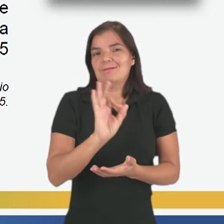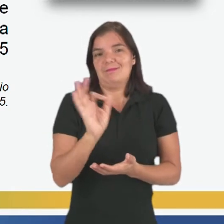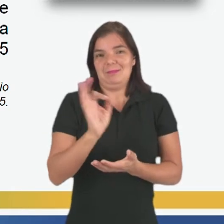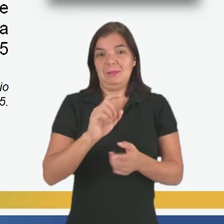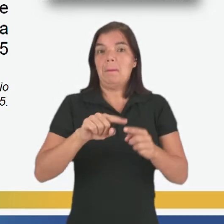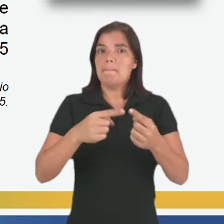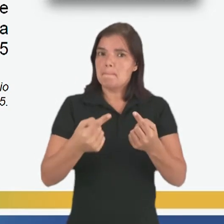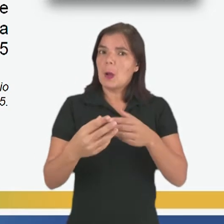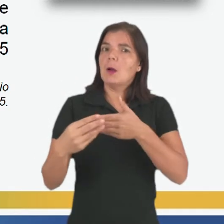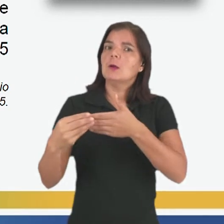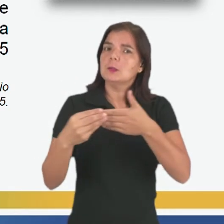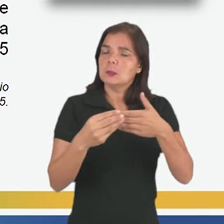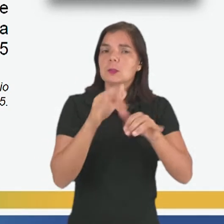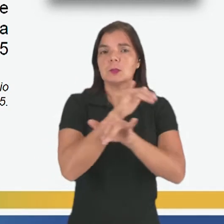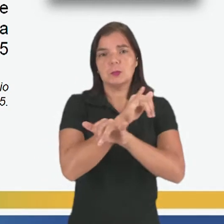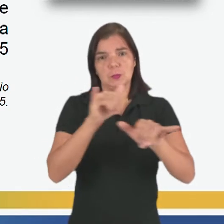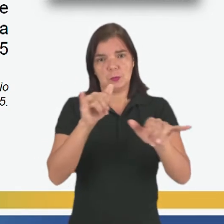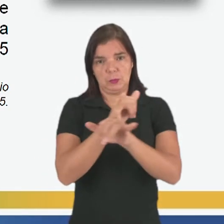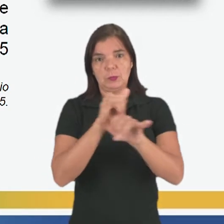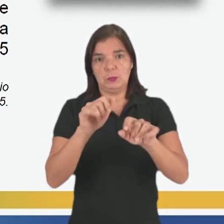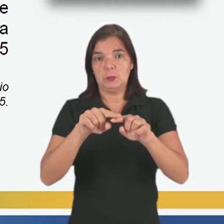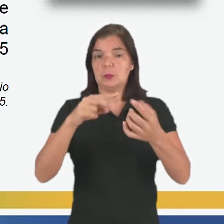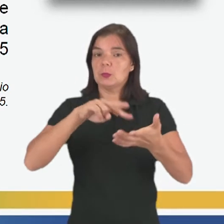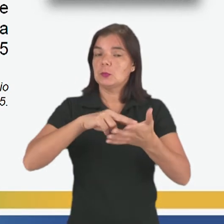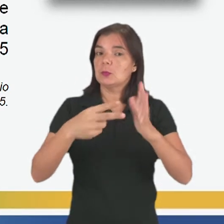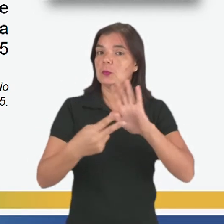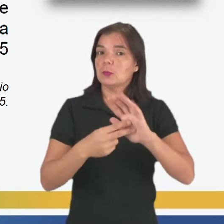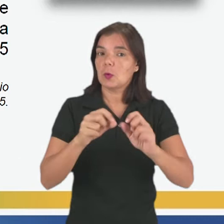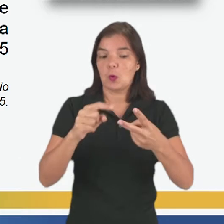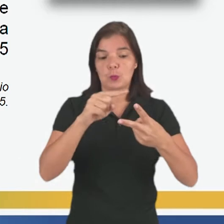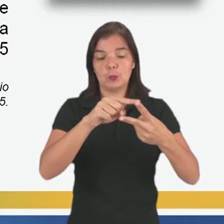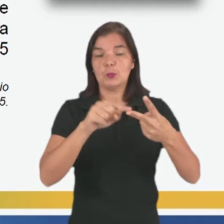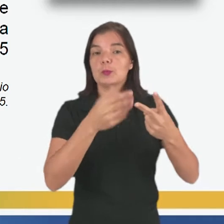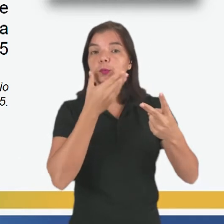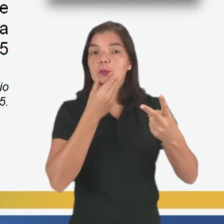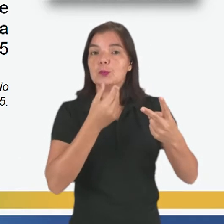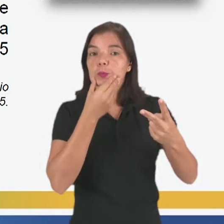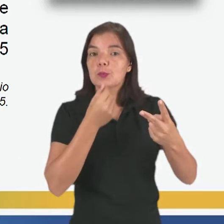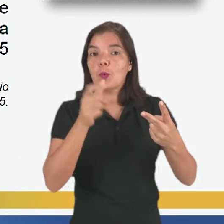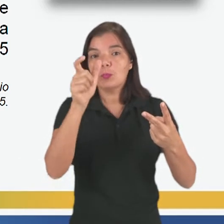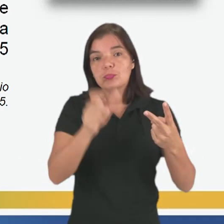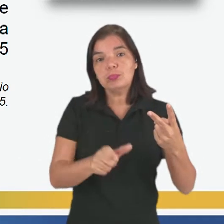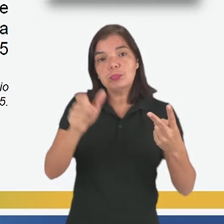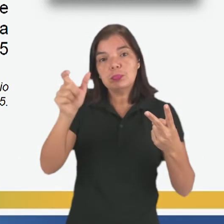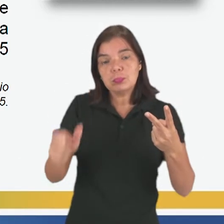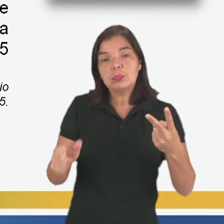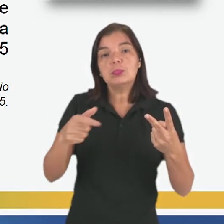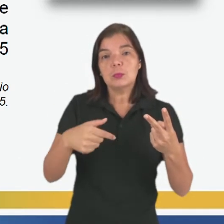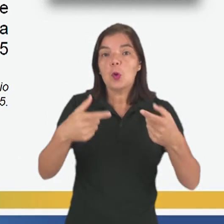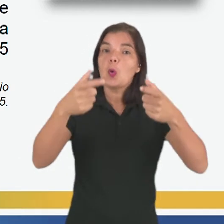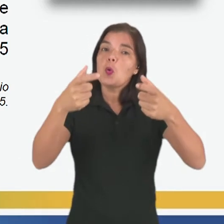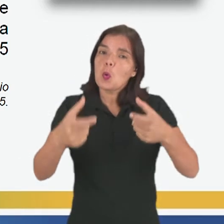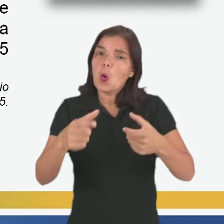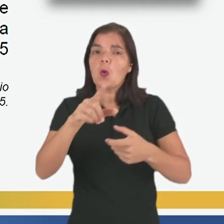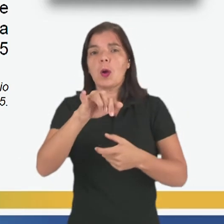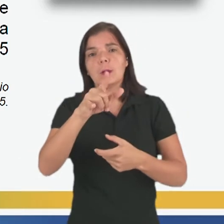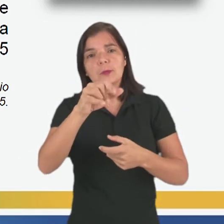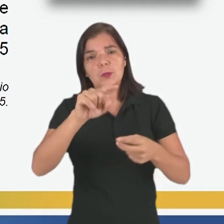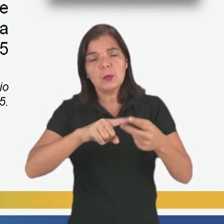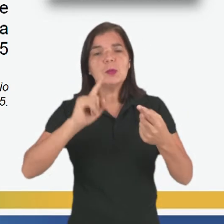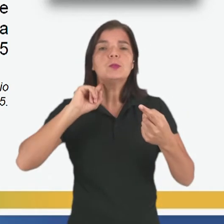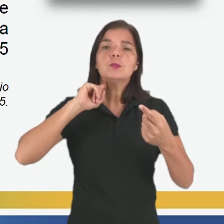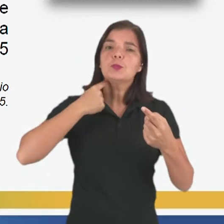leitor, mas de trazer aí essa informação. Ou seja, dois homens, dois indivíduos aí que estão em um ambiente de lixo,